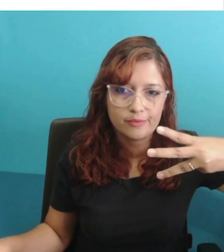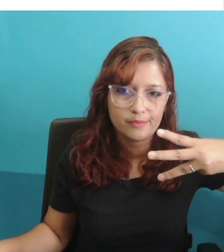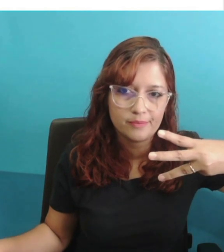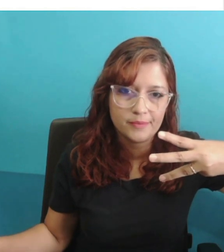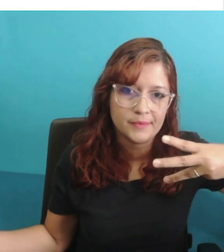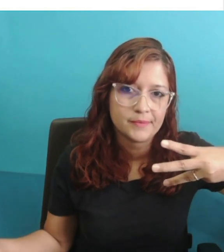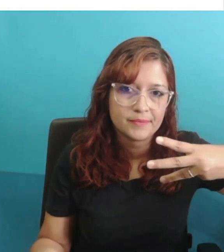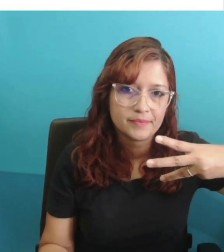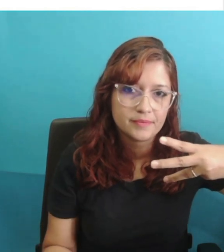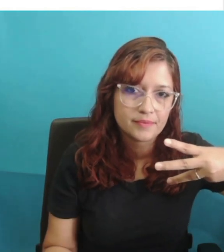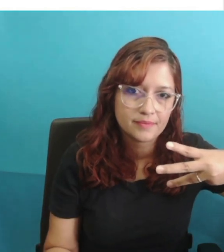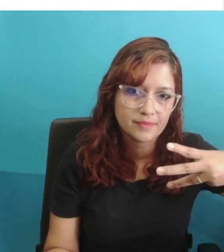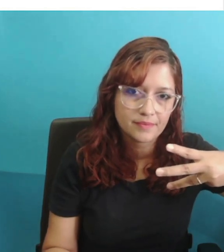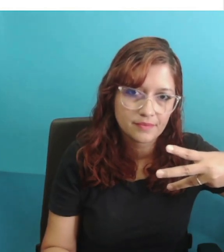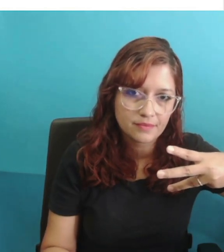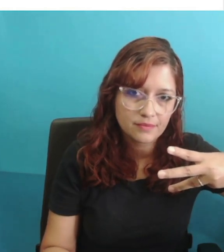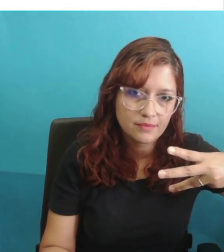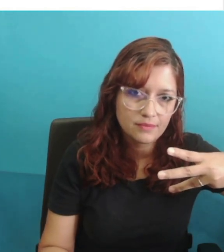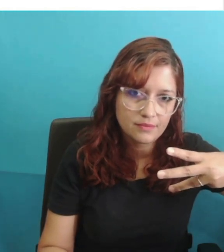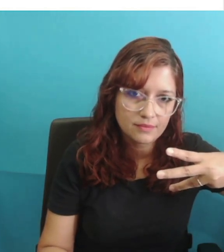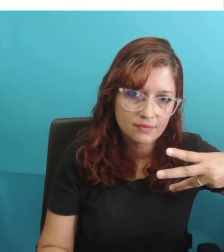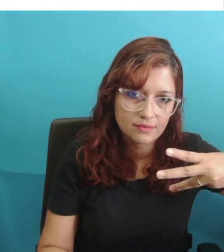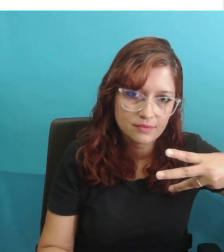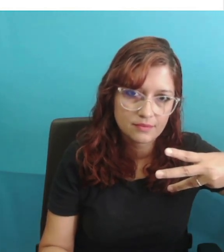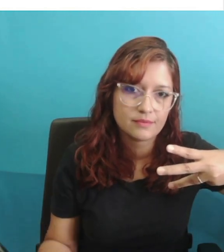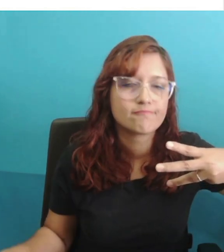à segunda conjugação.